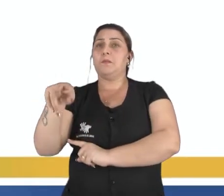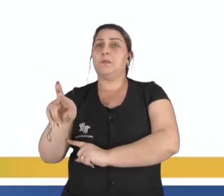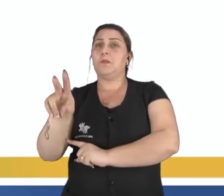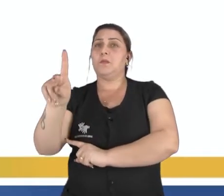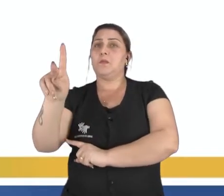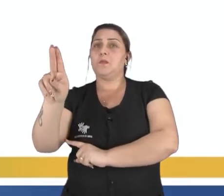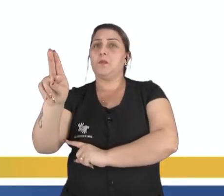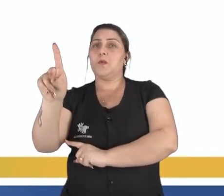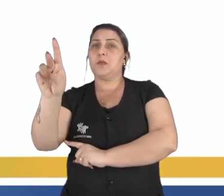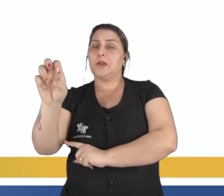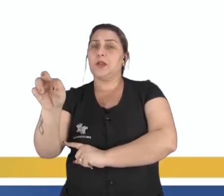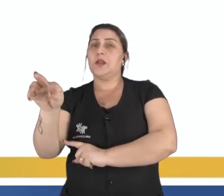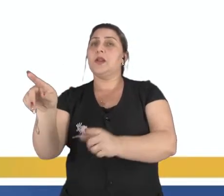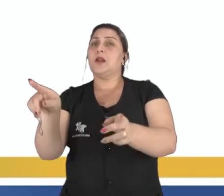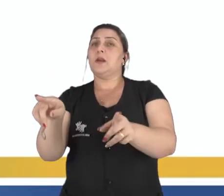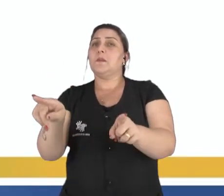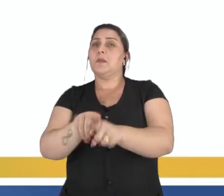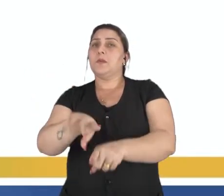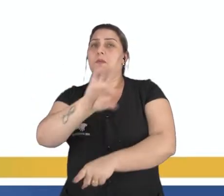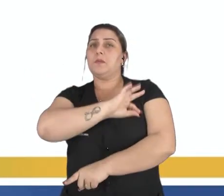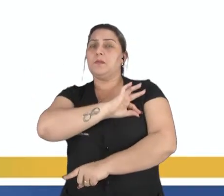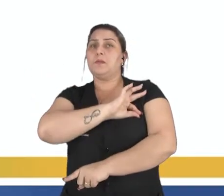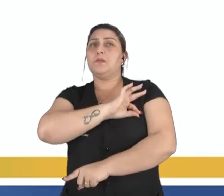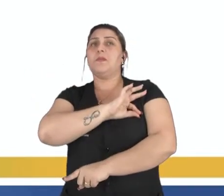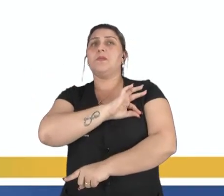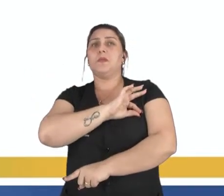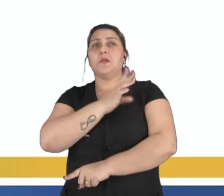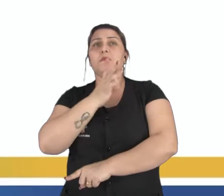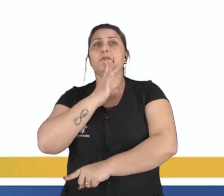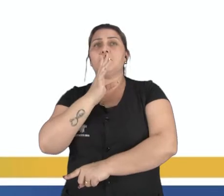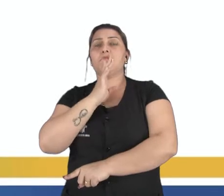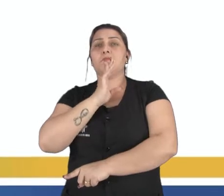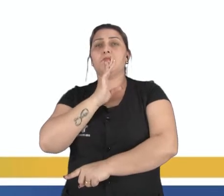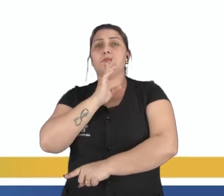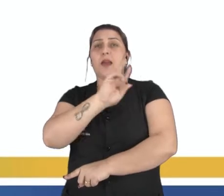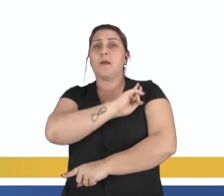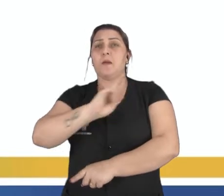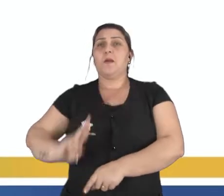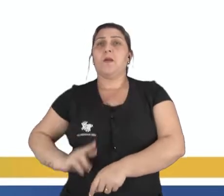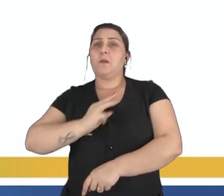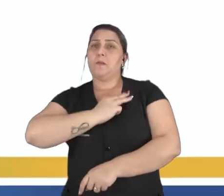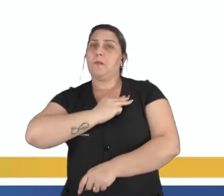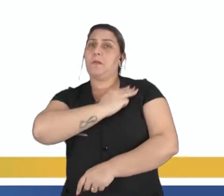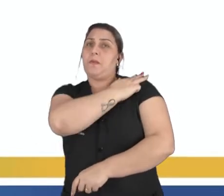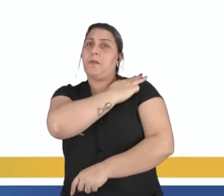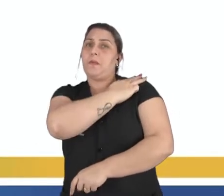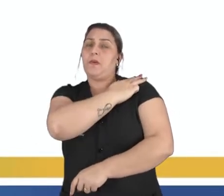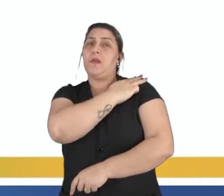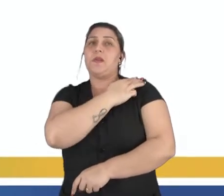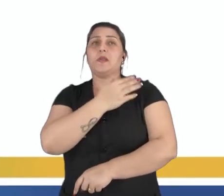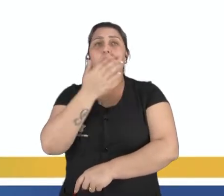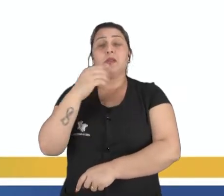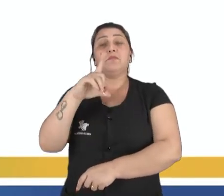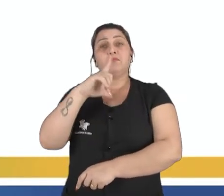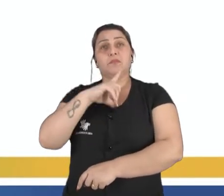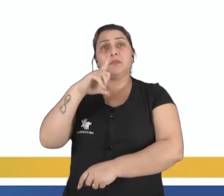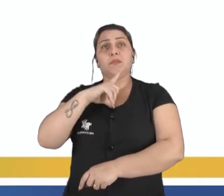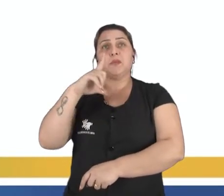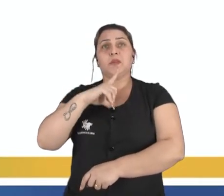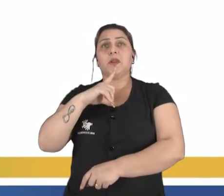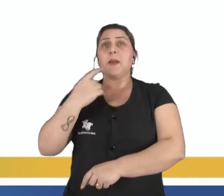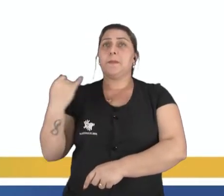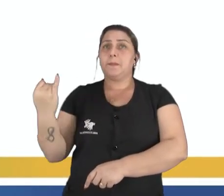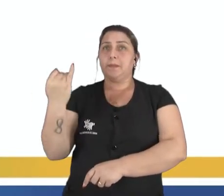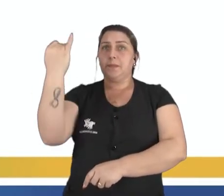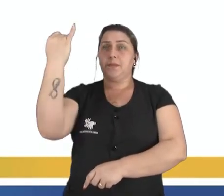né, e a república também que ficou conhecida como República dos Coronéis, né? E aí a gente vai ter aí, pessoal,